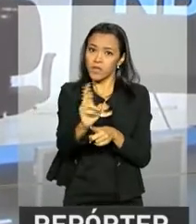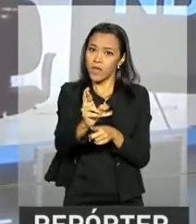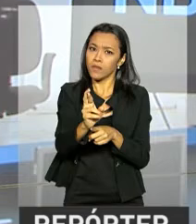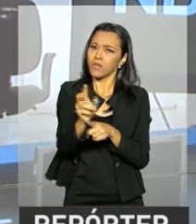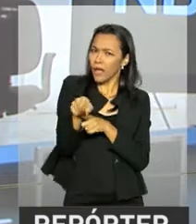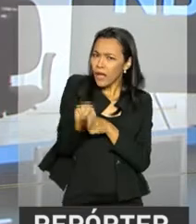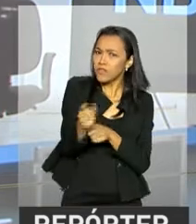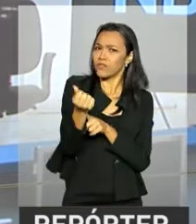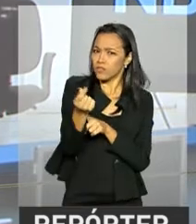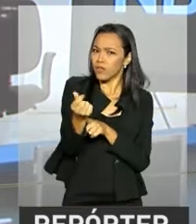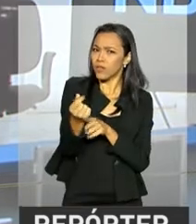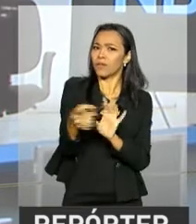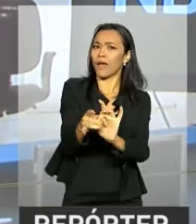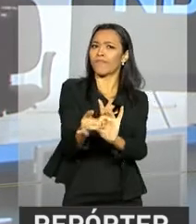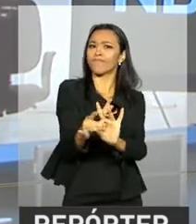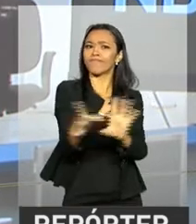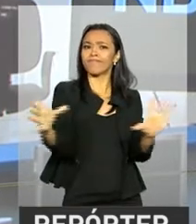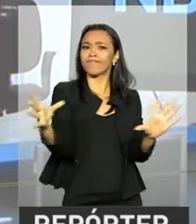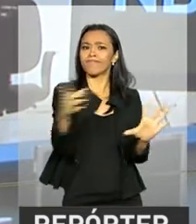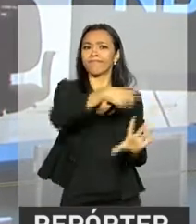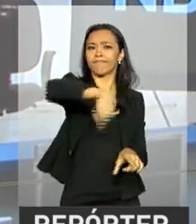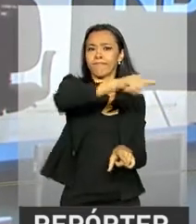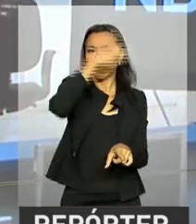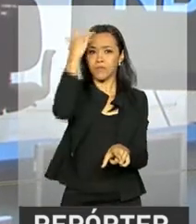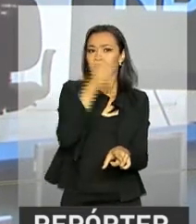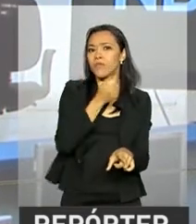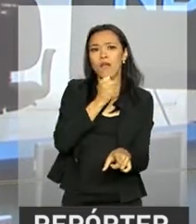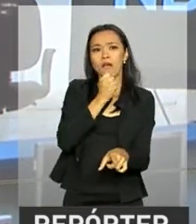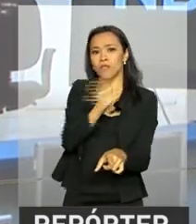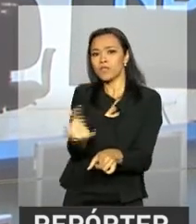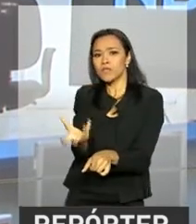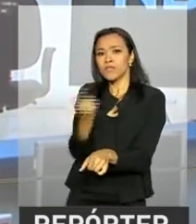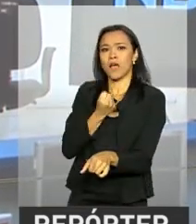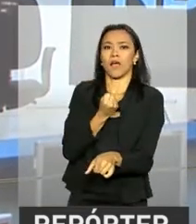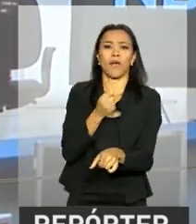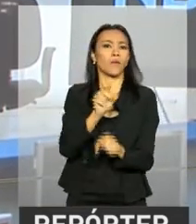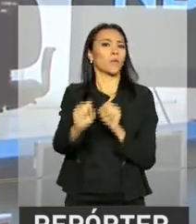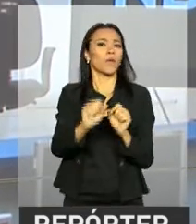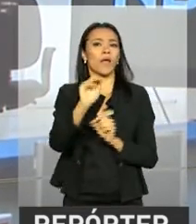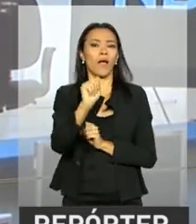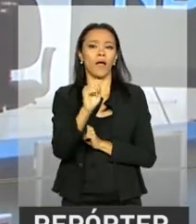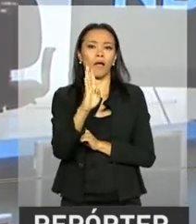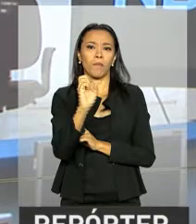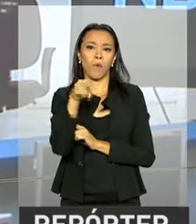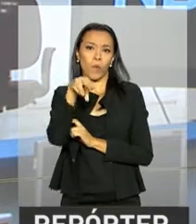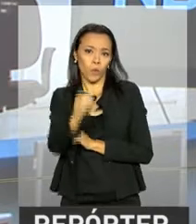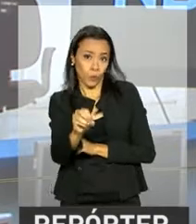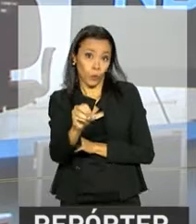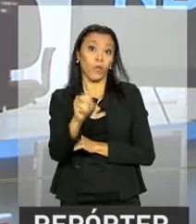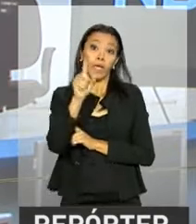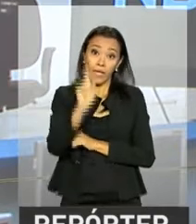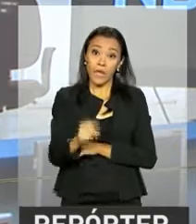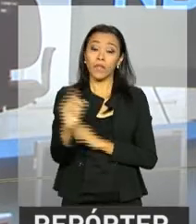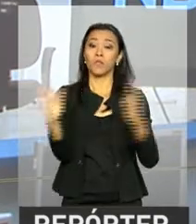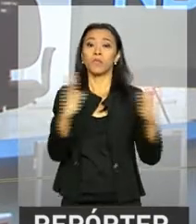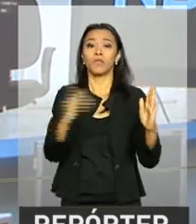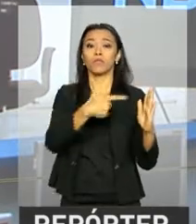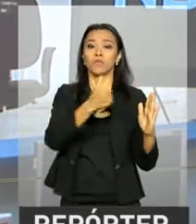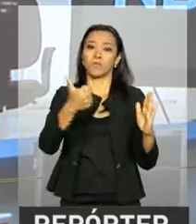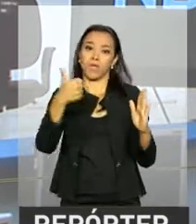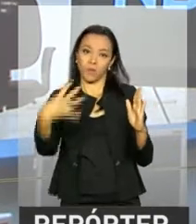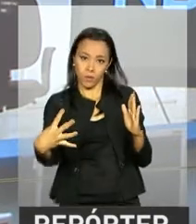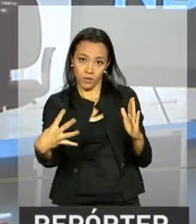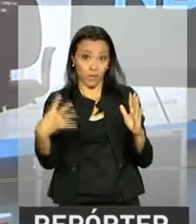estão à disposição dos trabalhadores que não sacaram o abono salarial referente a 2014 e atenção